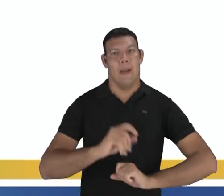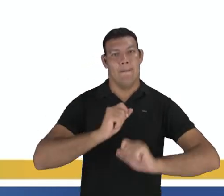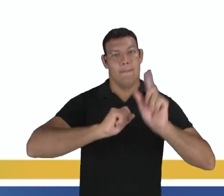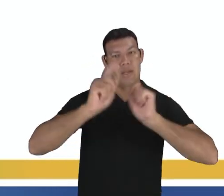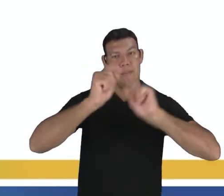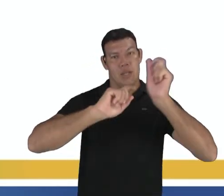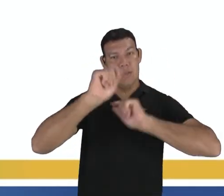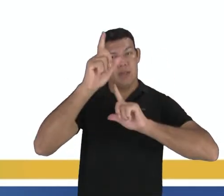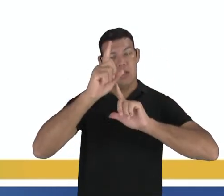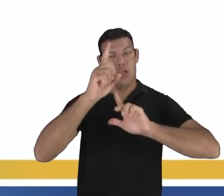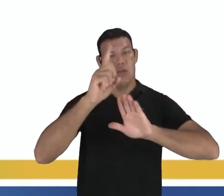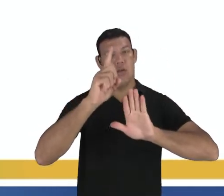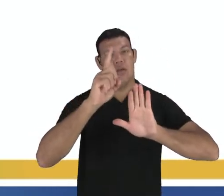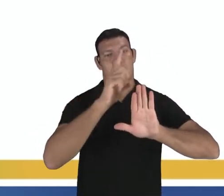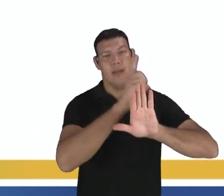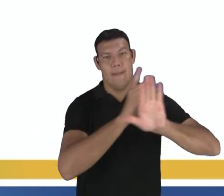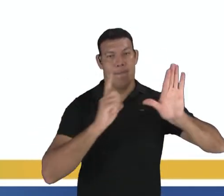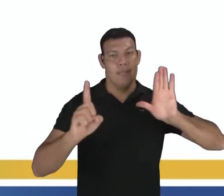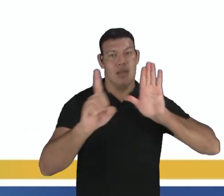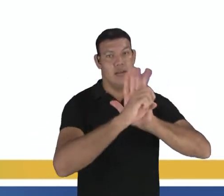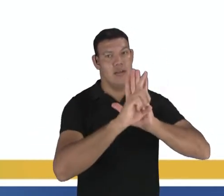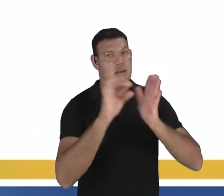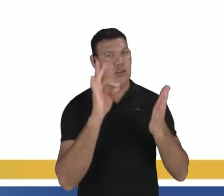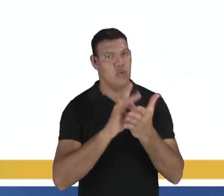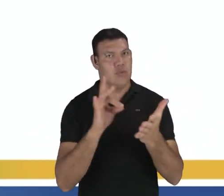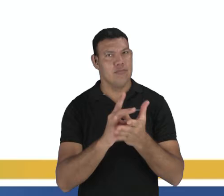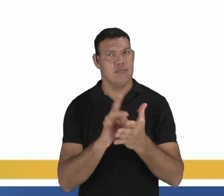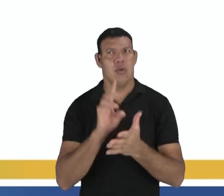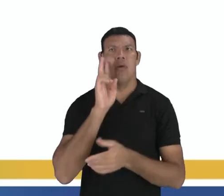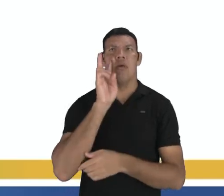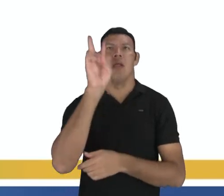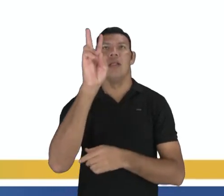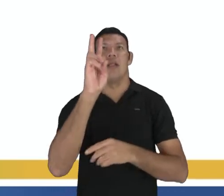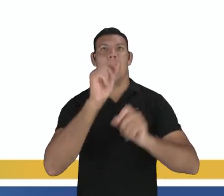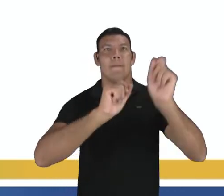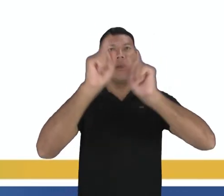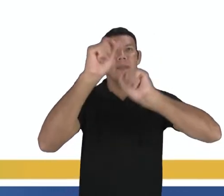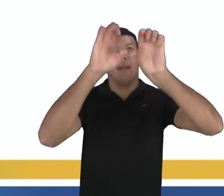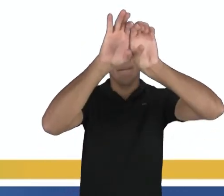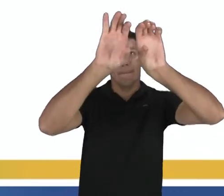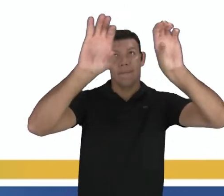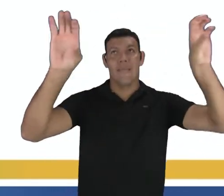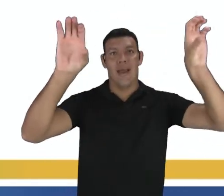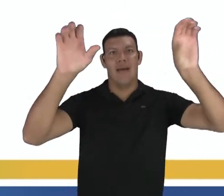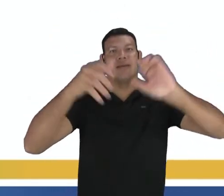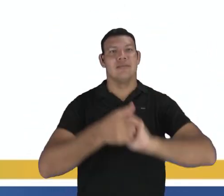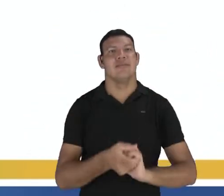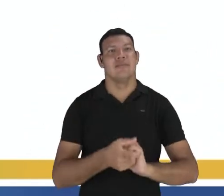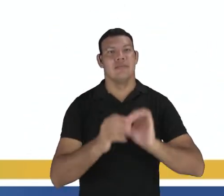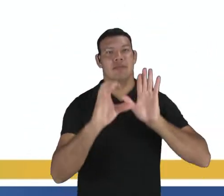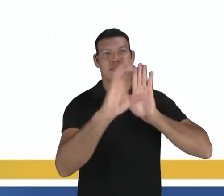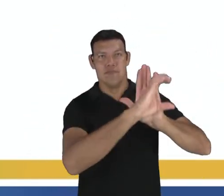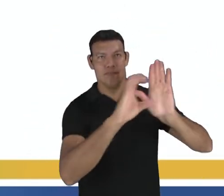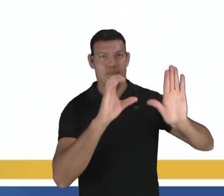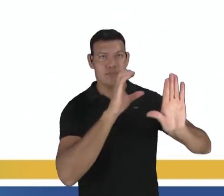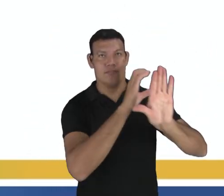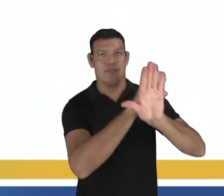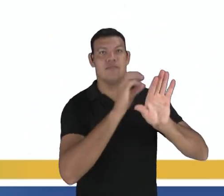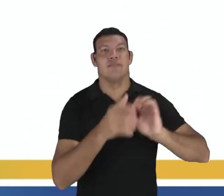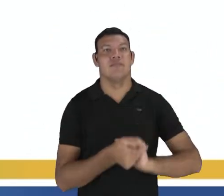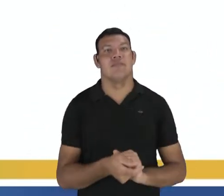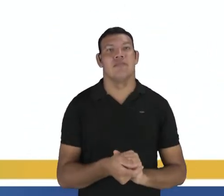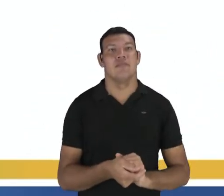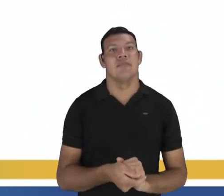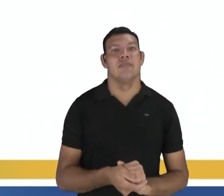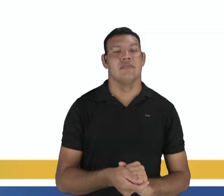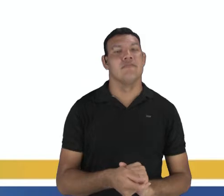no sentido denotativo. Olha lá aquela estrela. Nós estamos falando da estrela do céu. E no sentido conotativo, ele vai